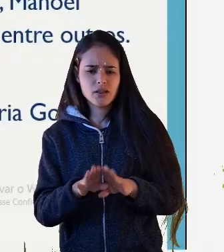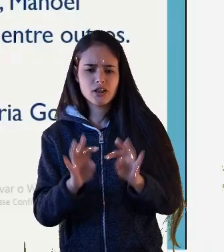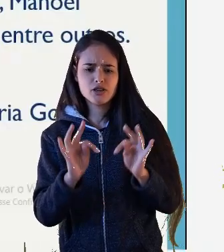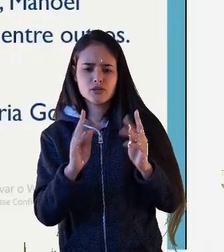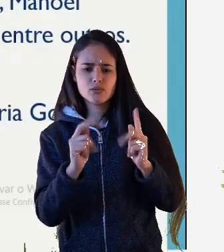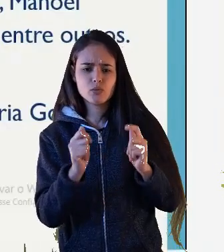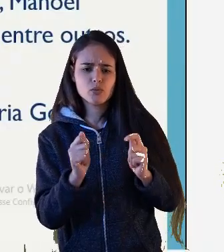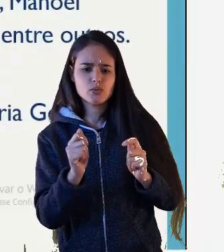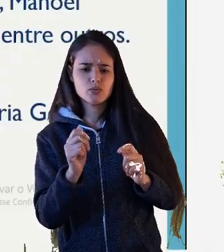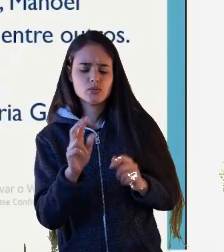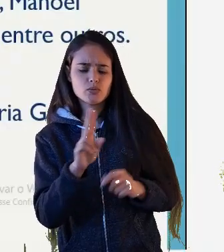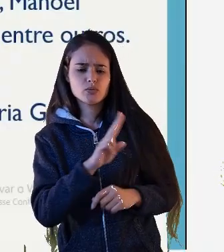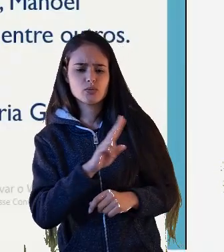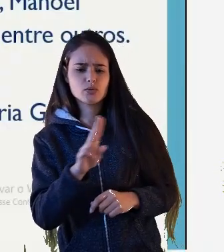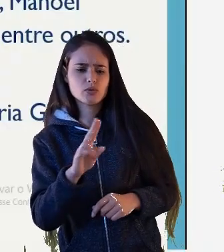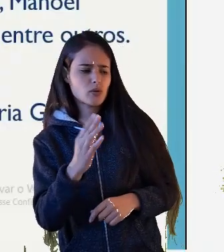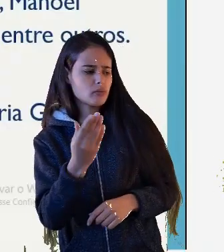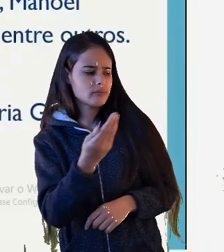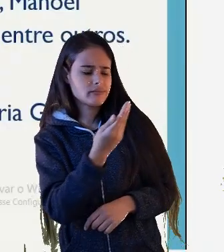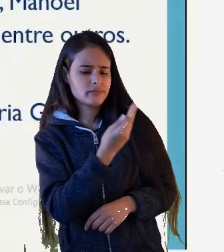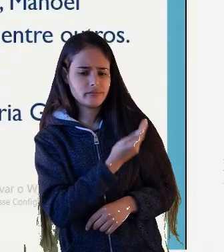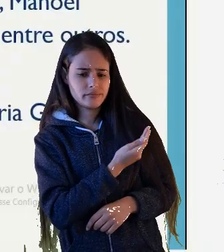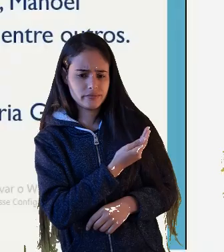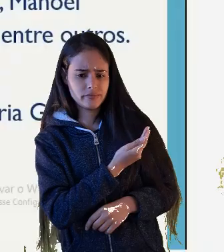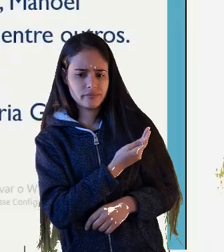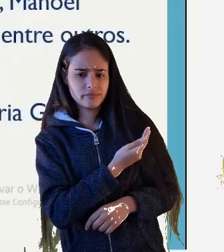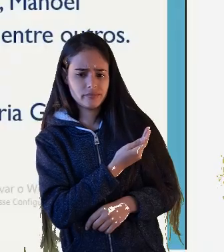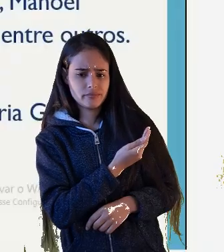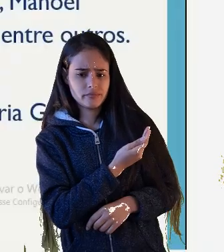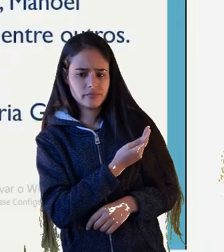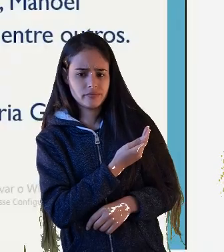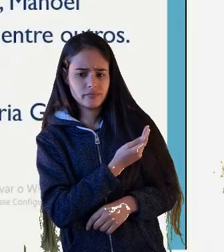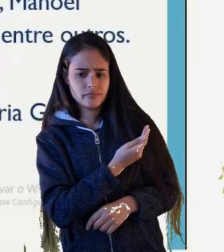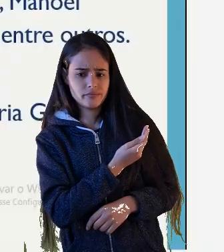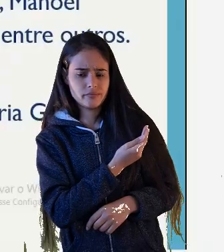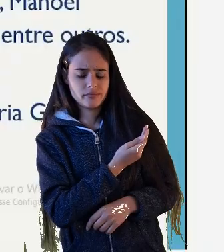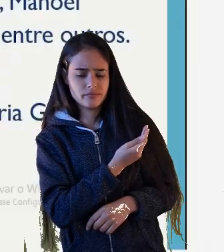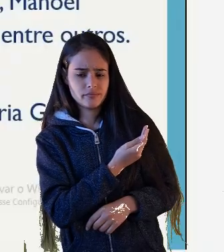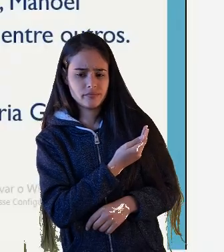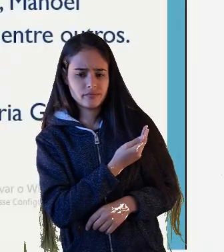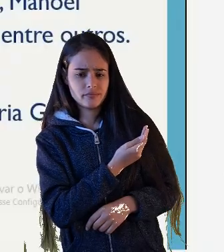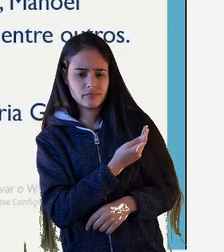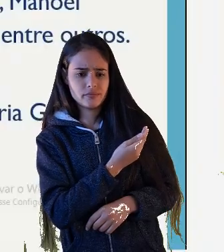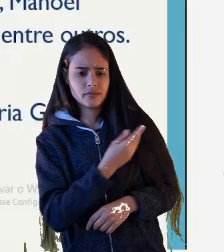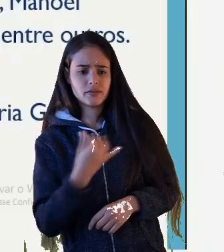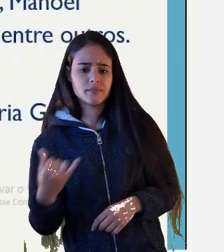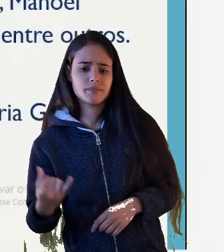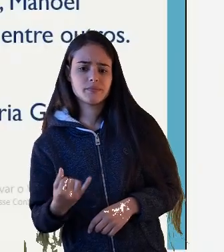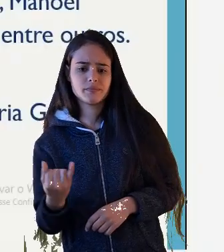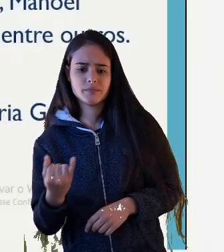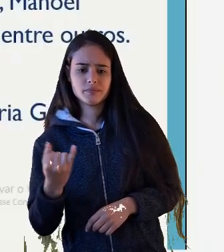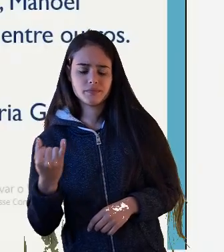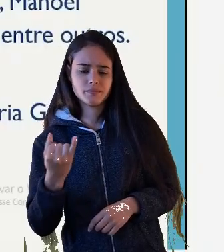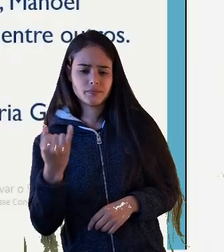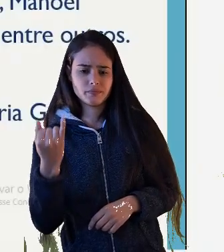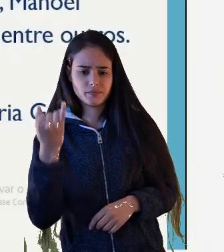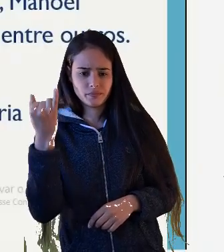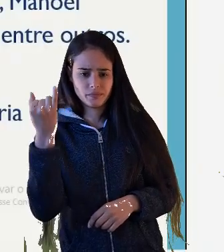mulher branca, patroa da mãe dela, fez uma boa ação. Então, era sempre assim, né? E é muito pouco,